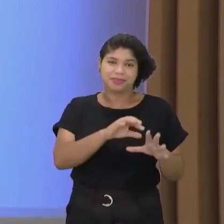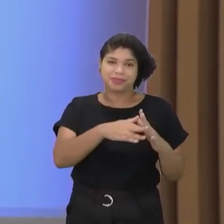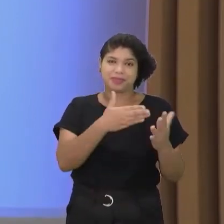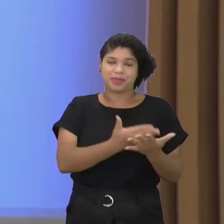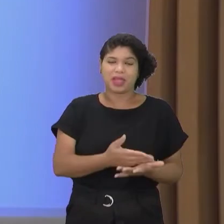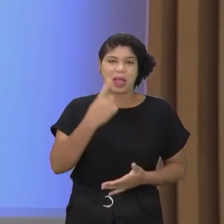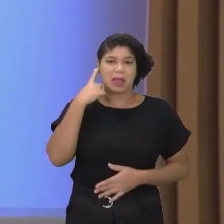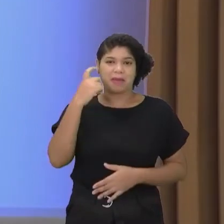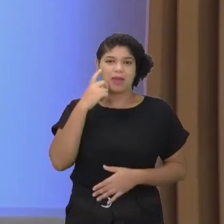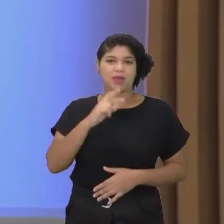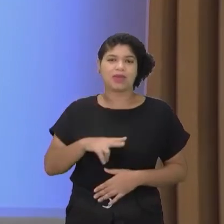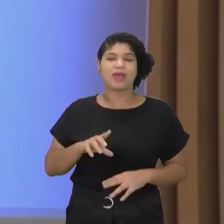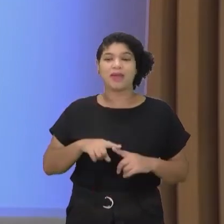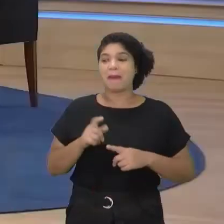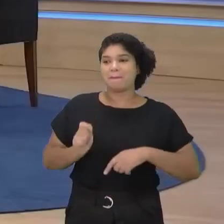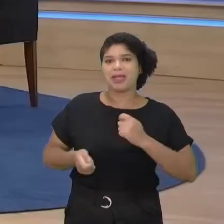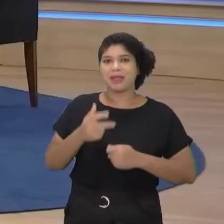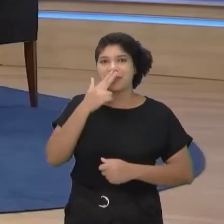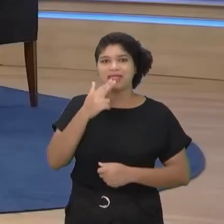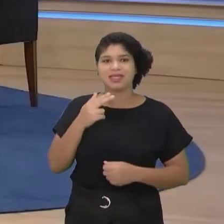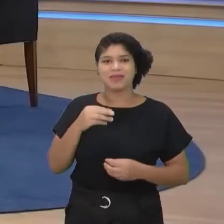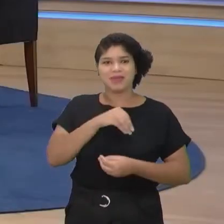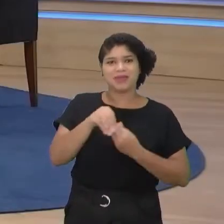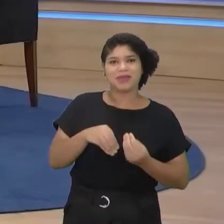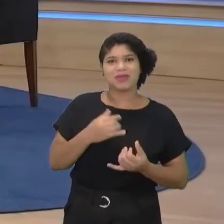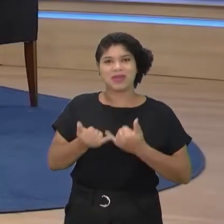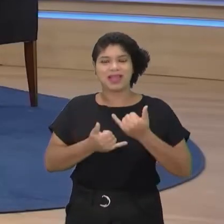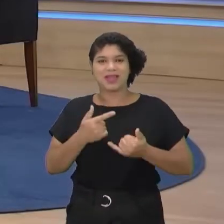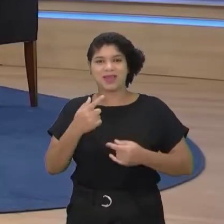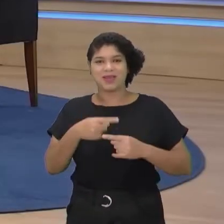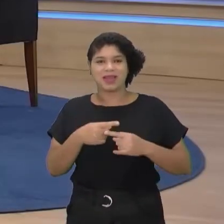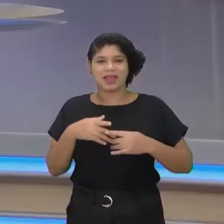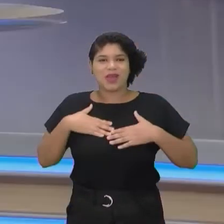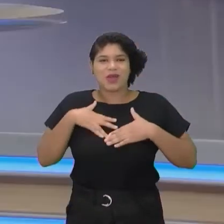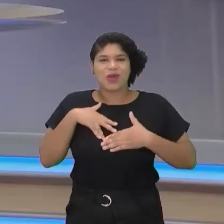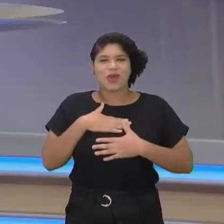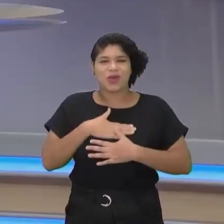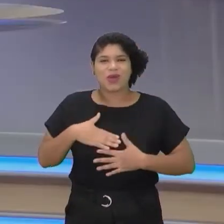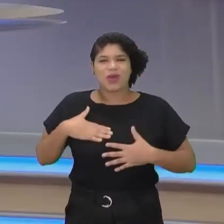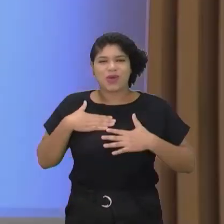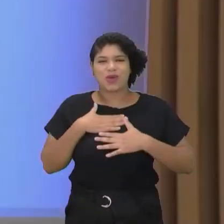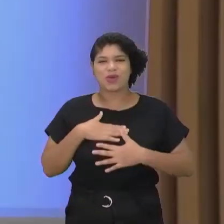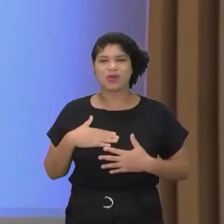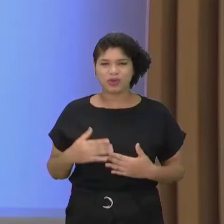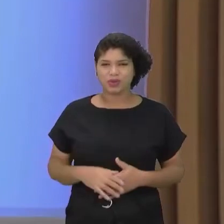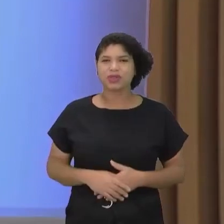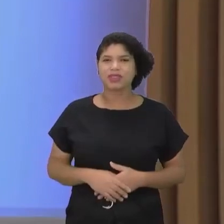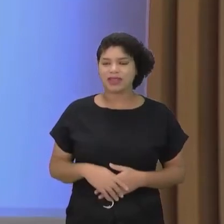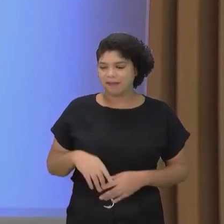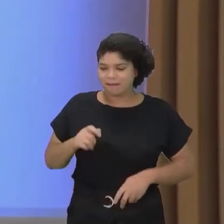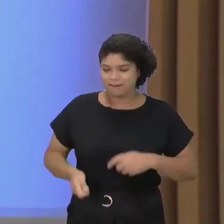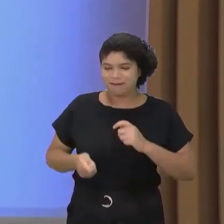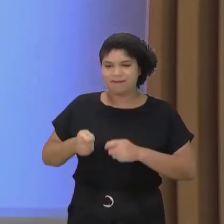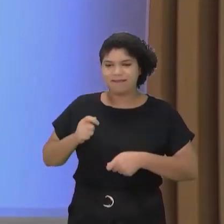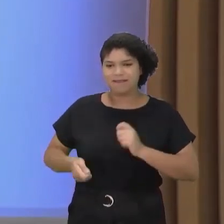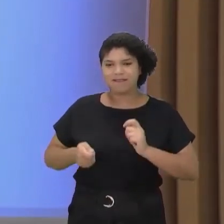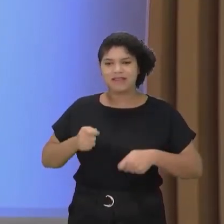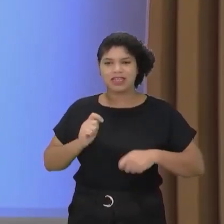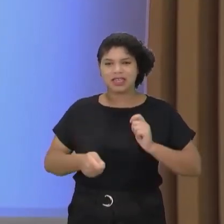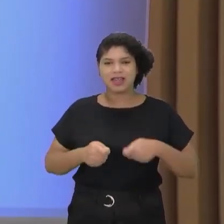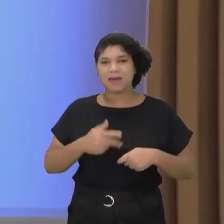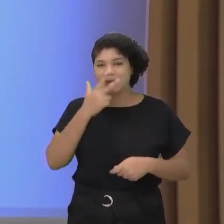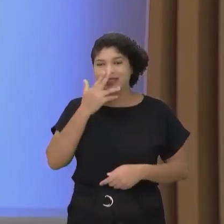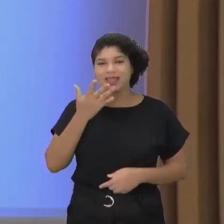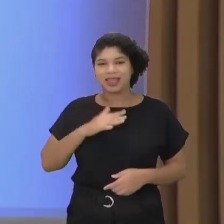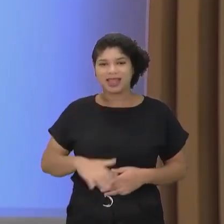um caráter de brinquedo também. É uma coisa que dá prazer, né? É gostoso, é gostoso. É uma coisa que você bate que nem, sei lá, as